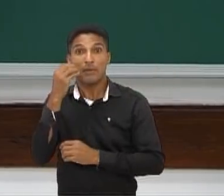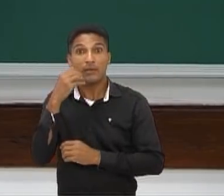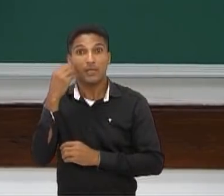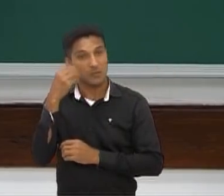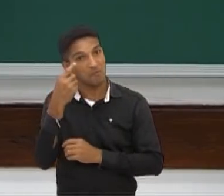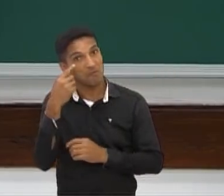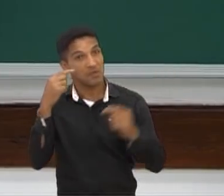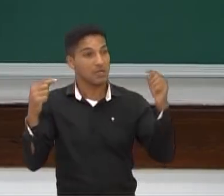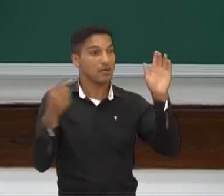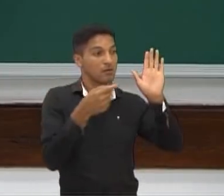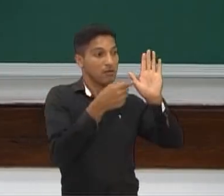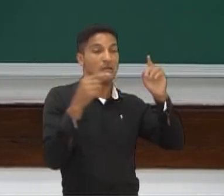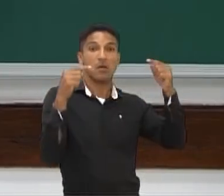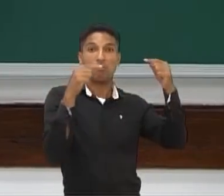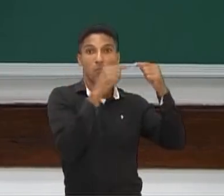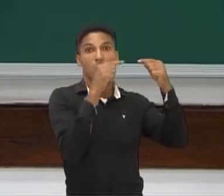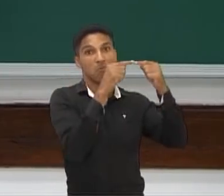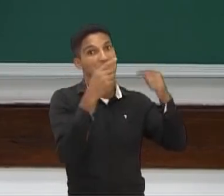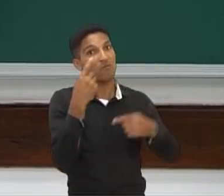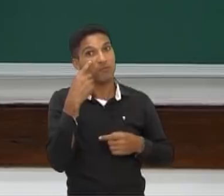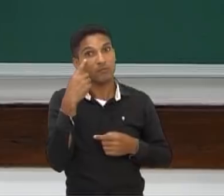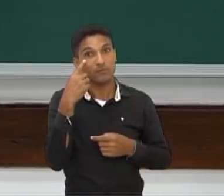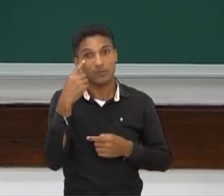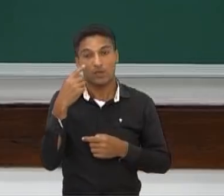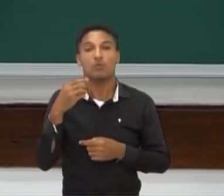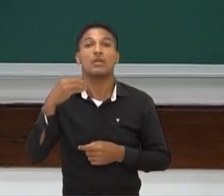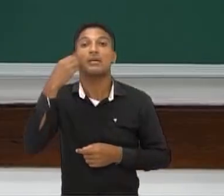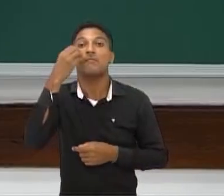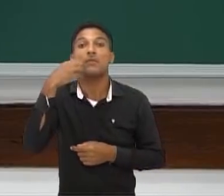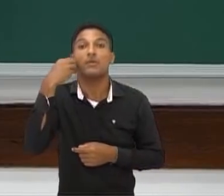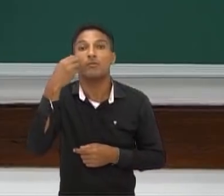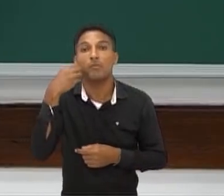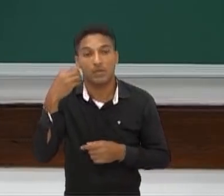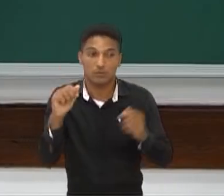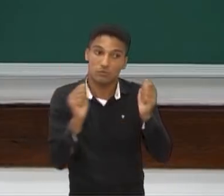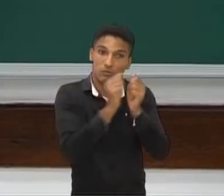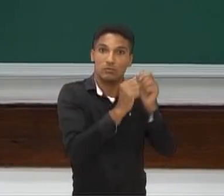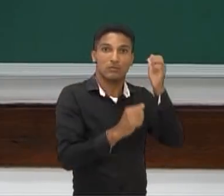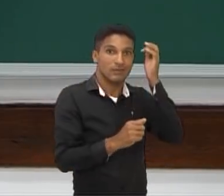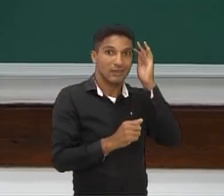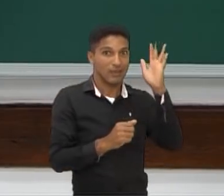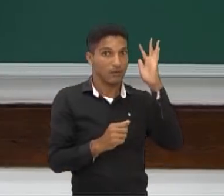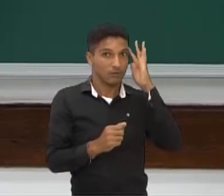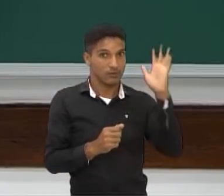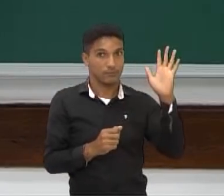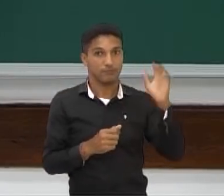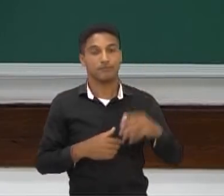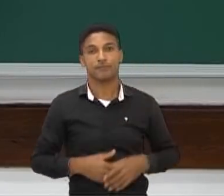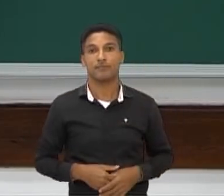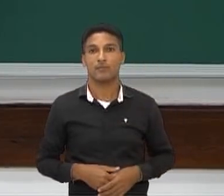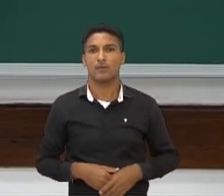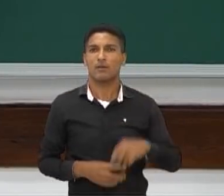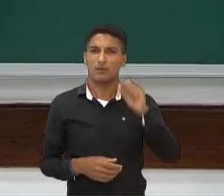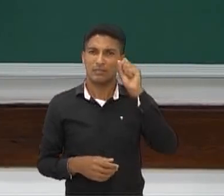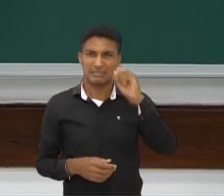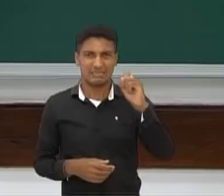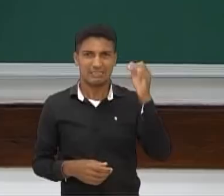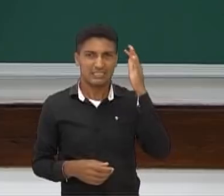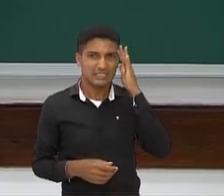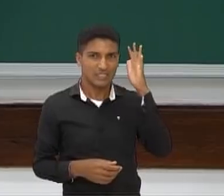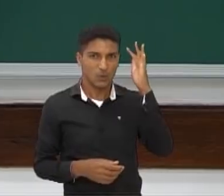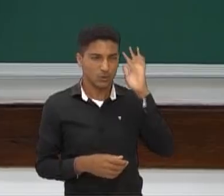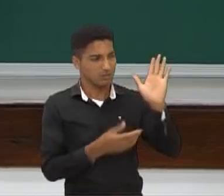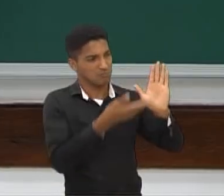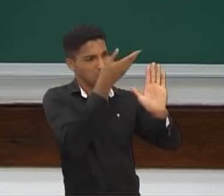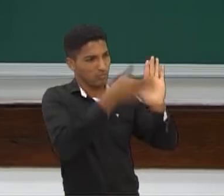experimentos, eles derrubaram várias teorias. Por quê? Se o seu experimento está correto e a teoria não está batendo, é porque a teoria